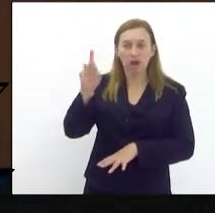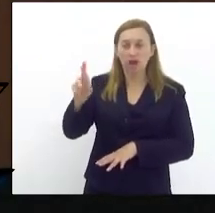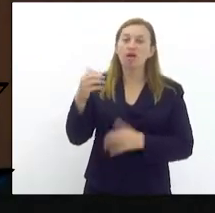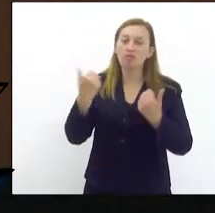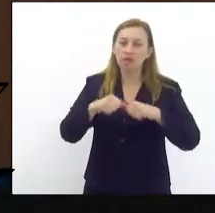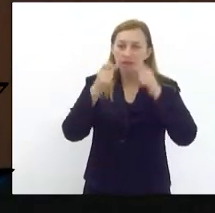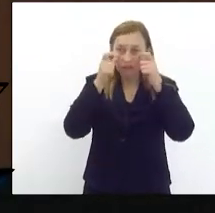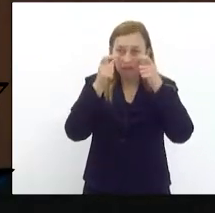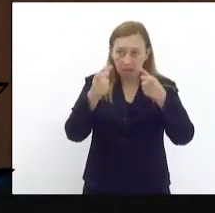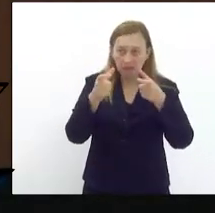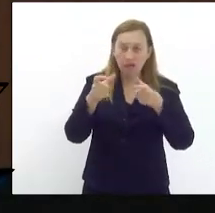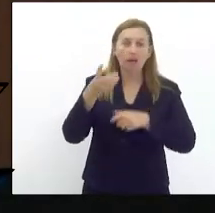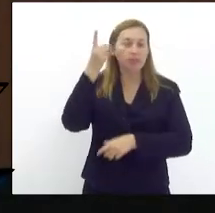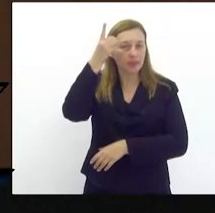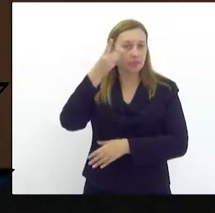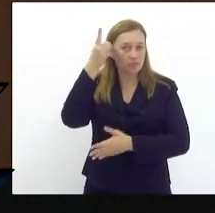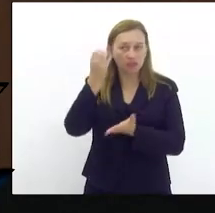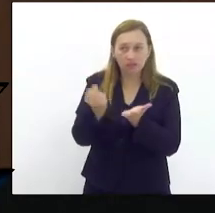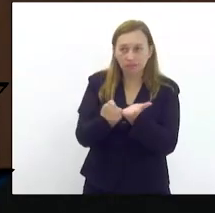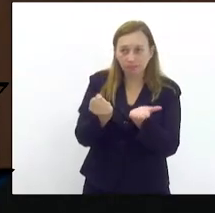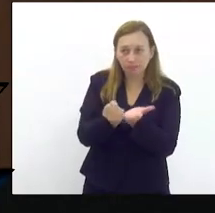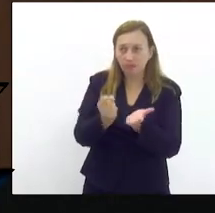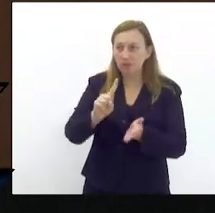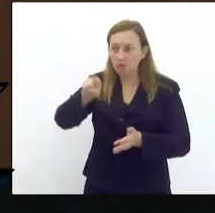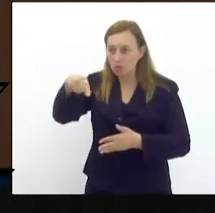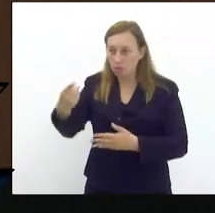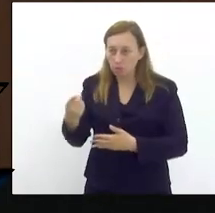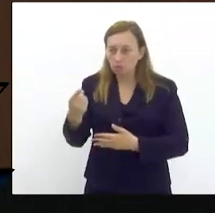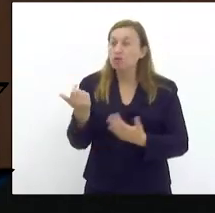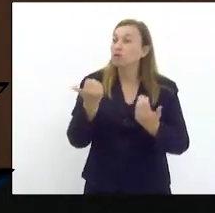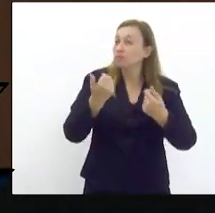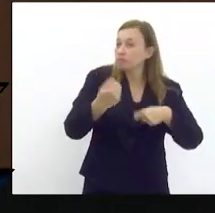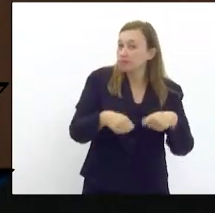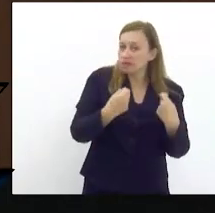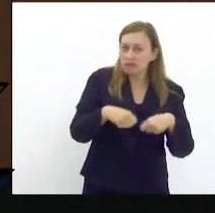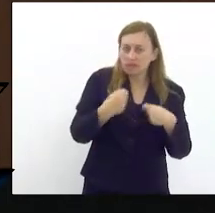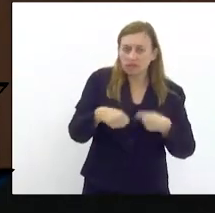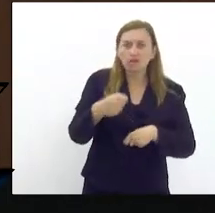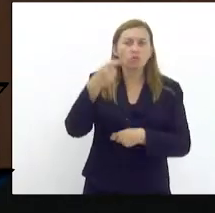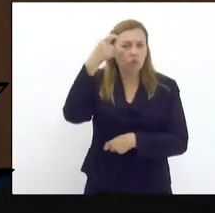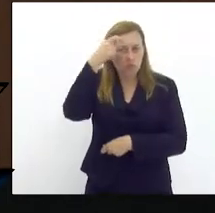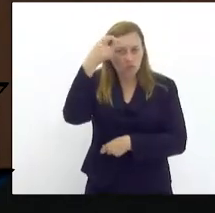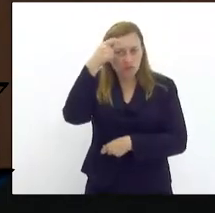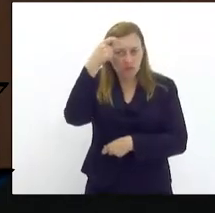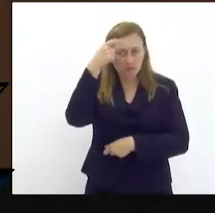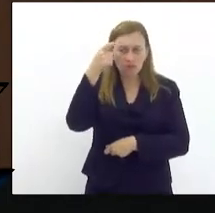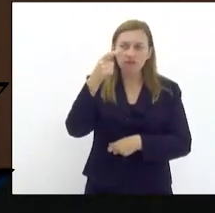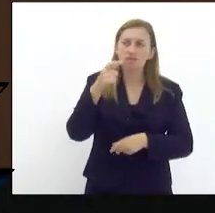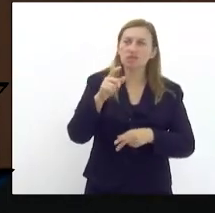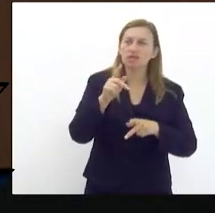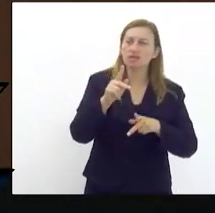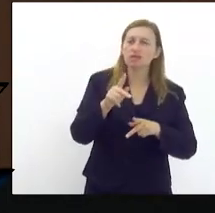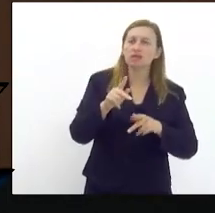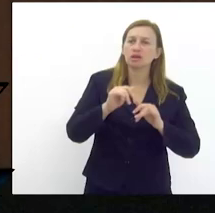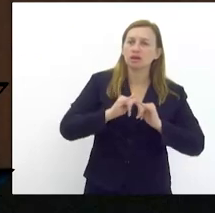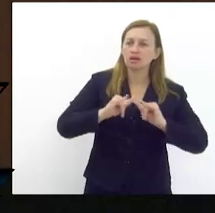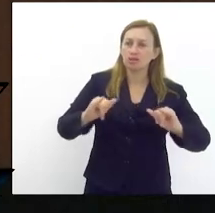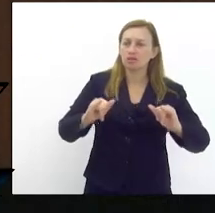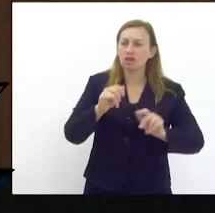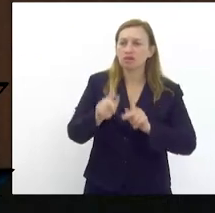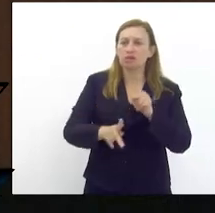Deputado Samuel mala e demais precisamos estar conscientizando a população orientando